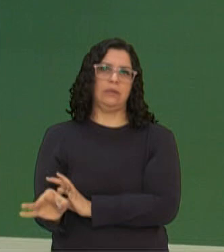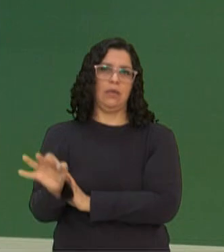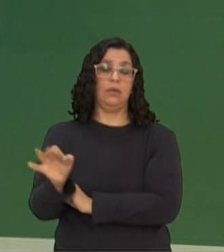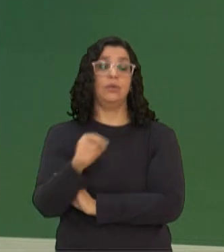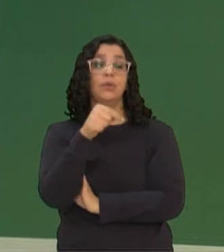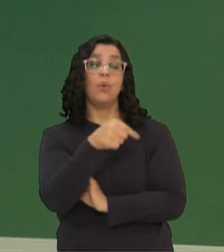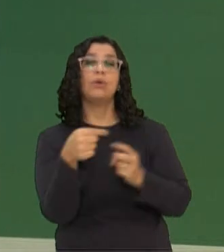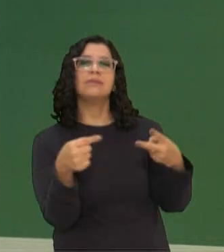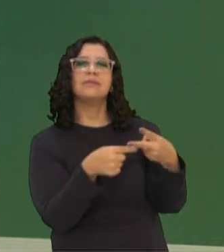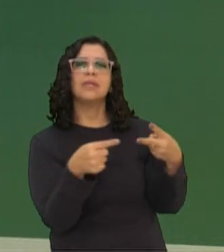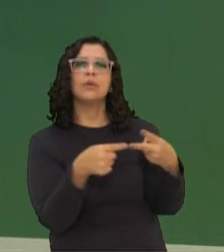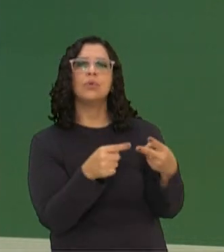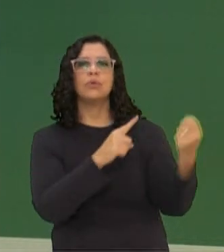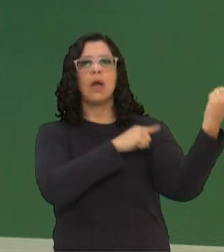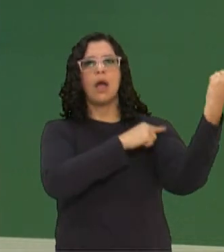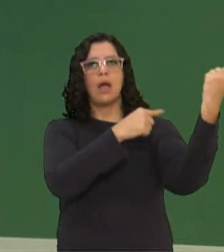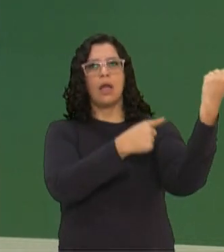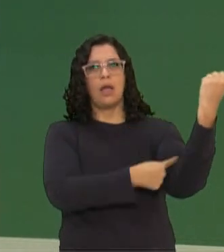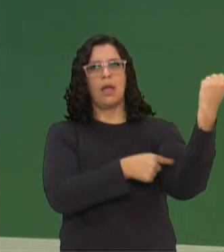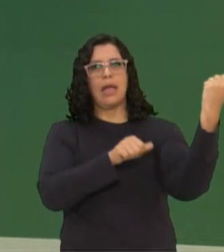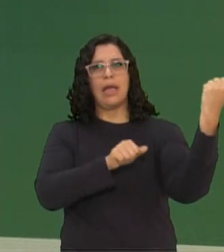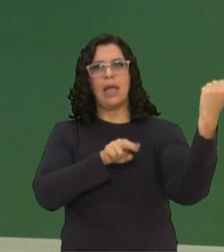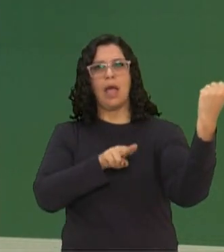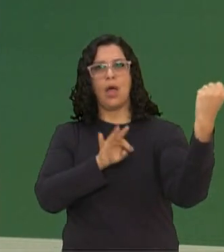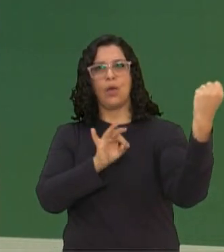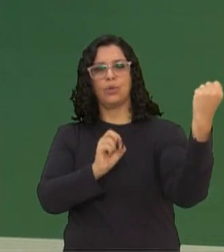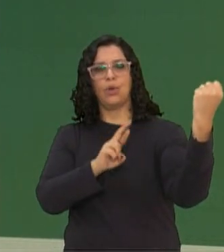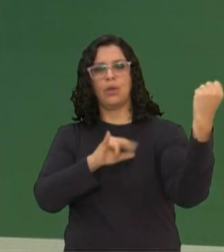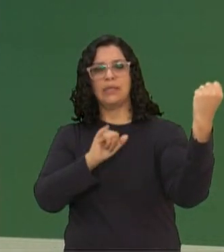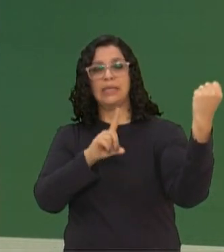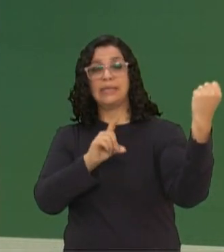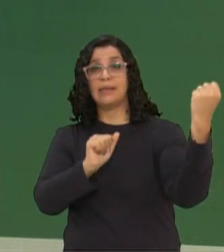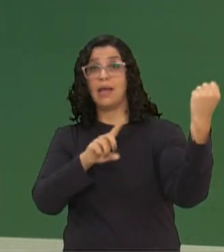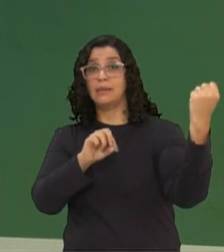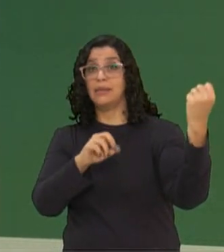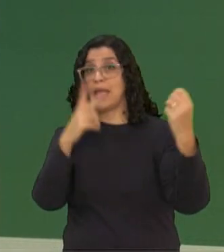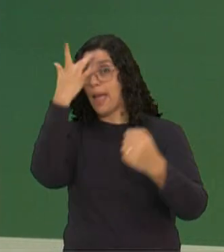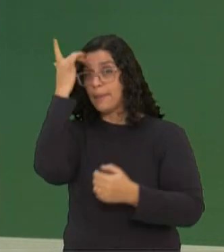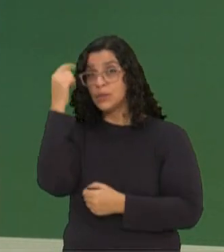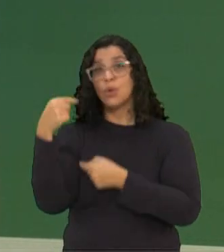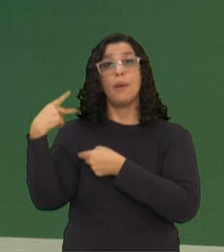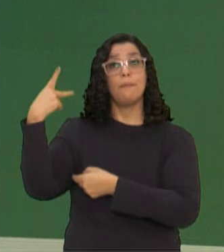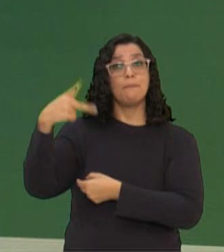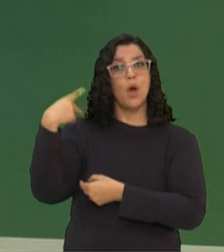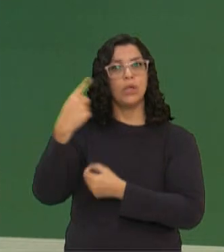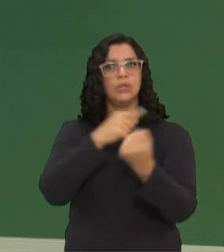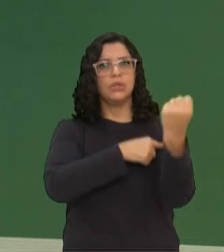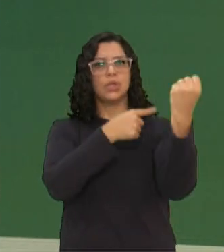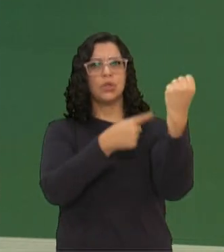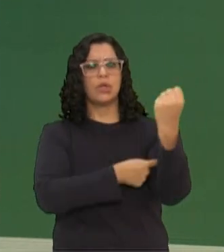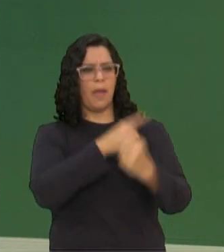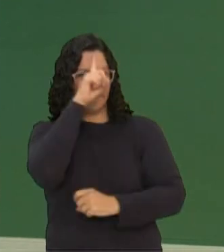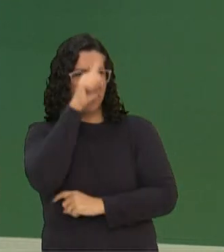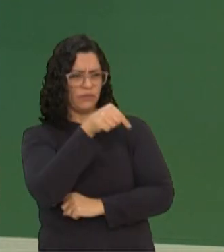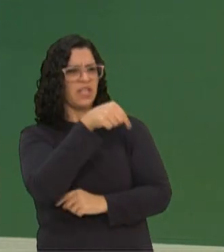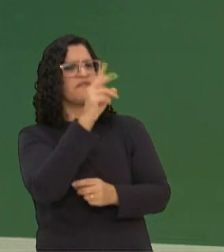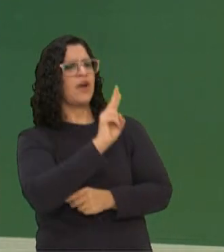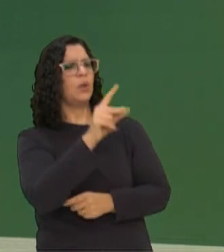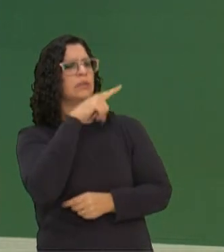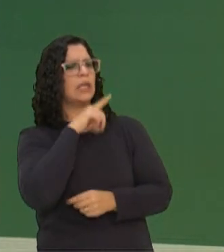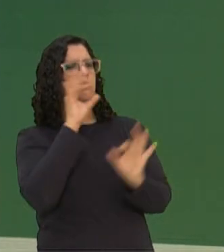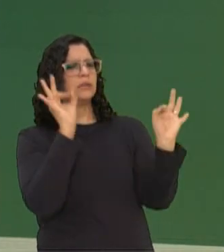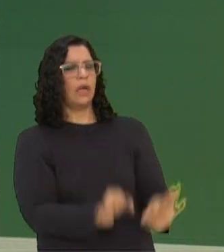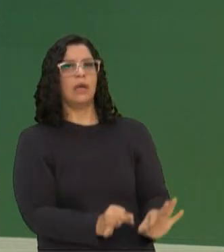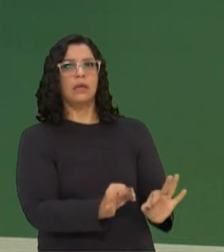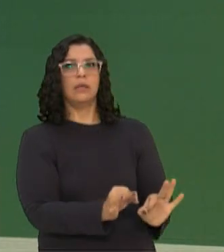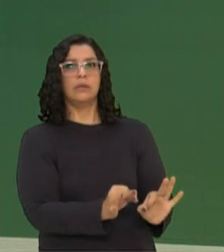o outro é a autoridade. O conhecimento, ele só valia se alguma autoridade política dissesse que ele valia. E